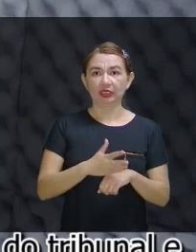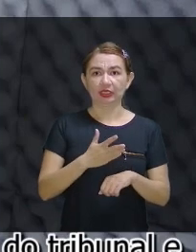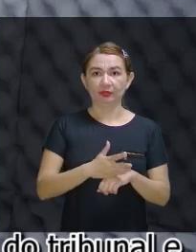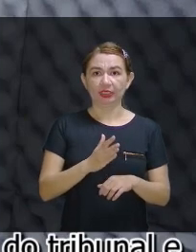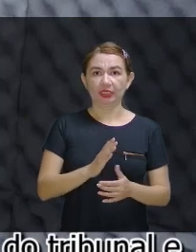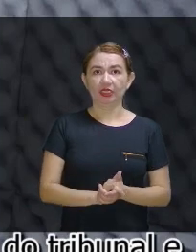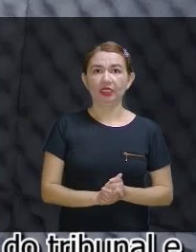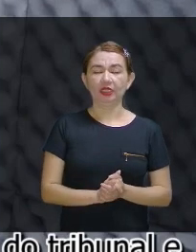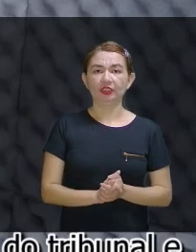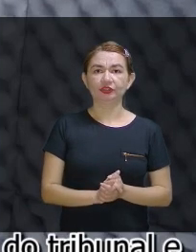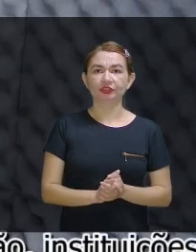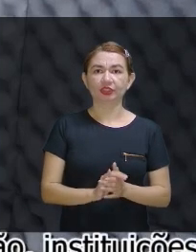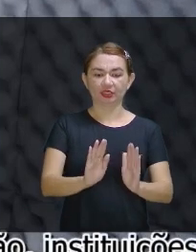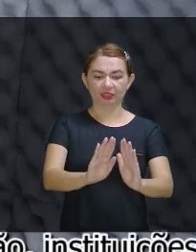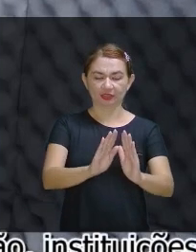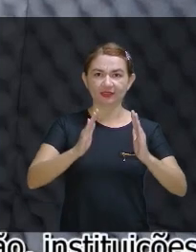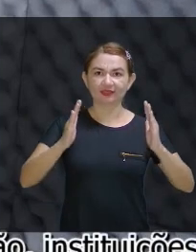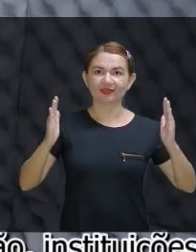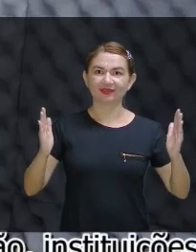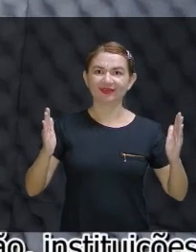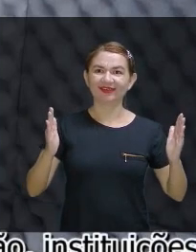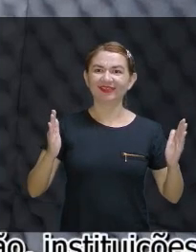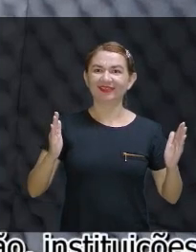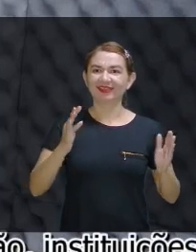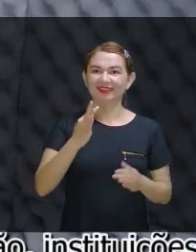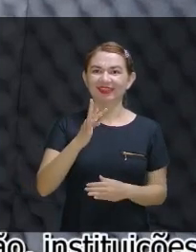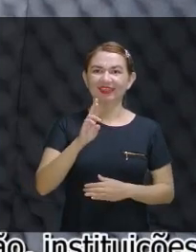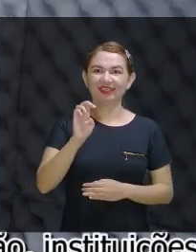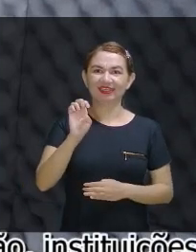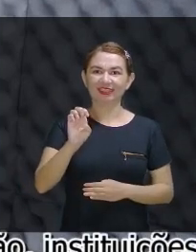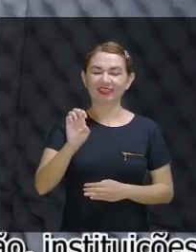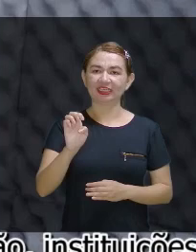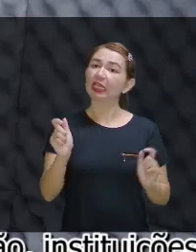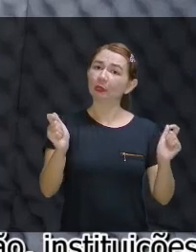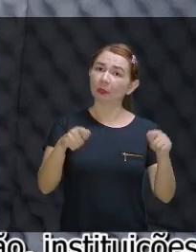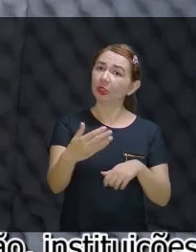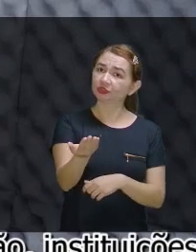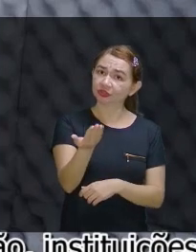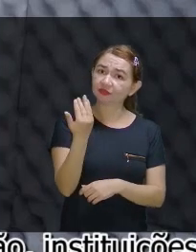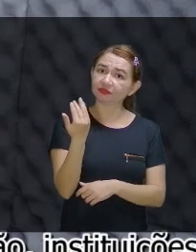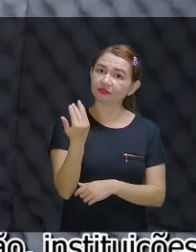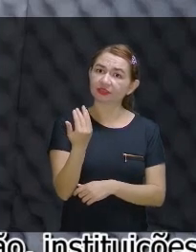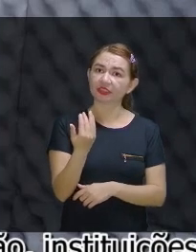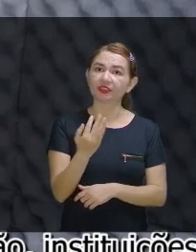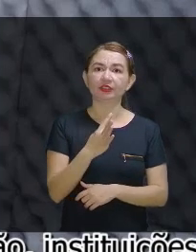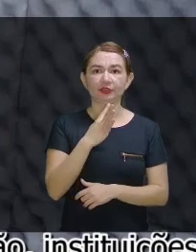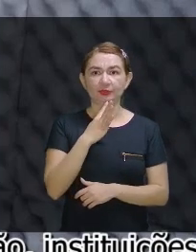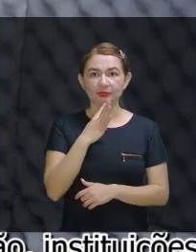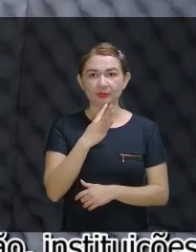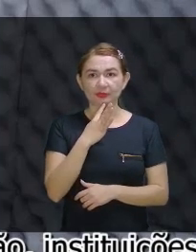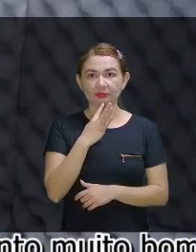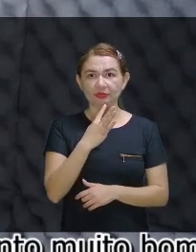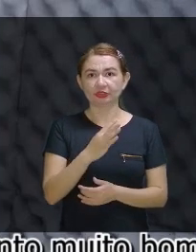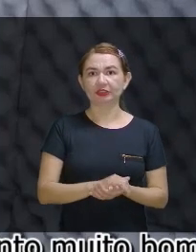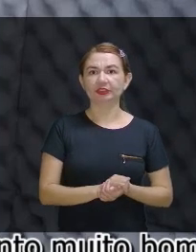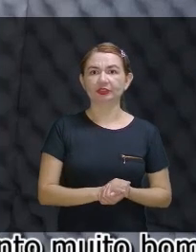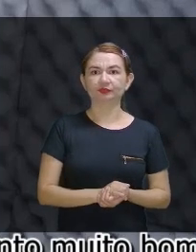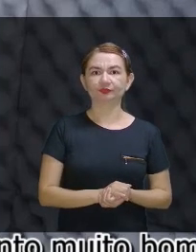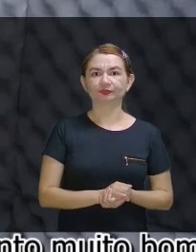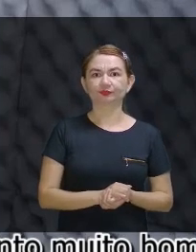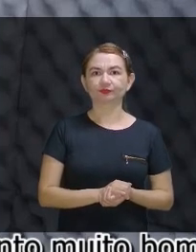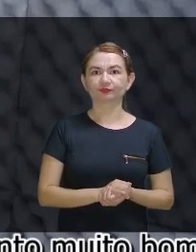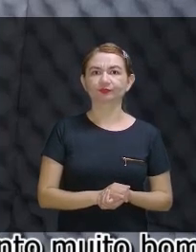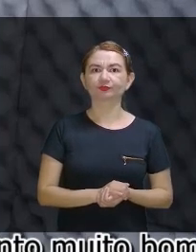portas do tribunal e oferecendo espaço para todo e qualquer cidadão ou instituição, instituições